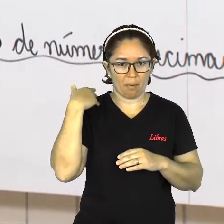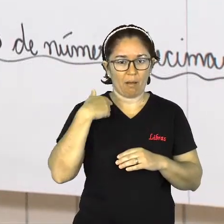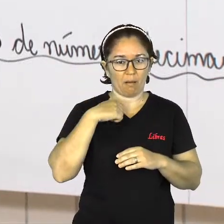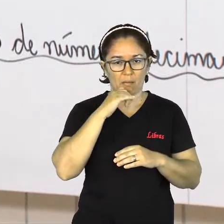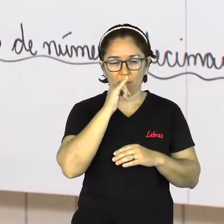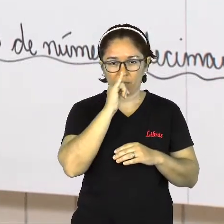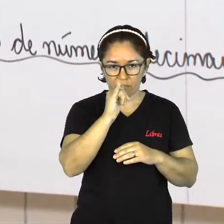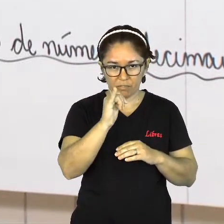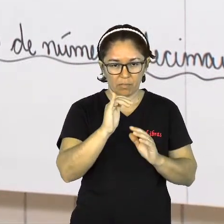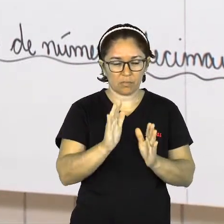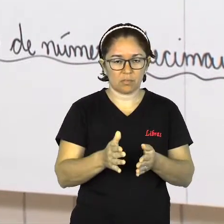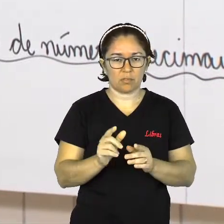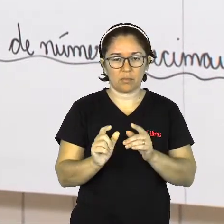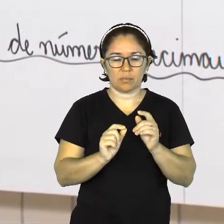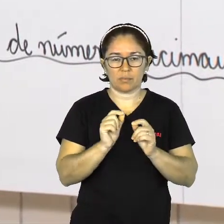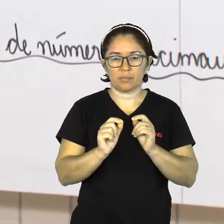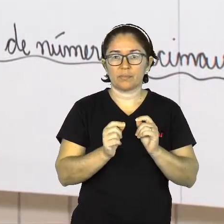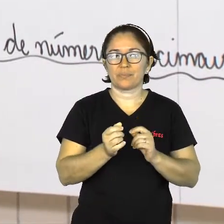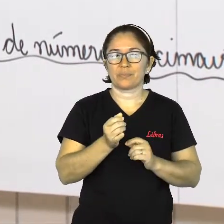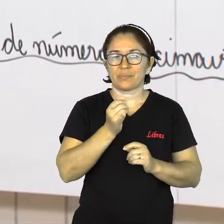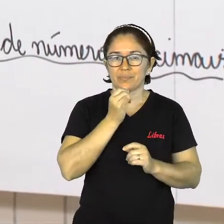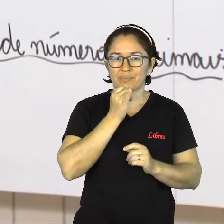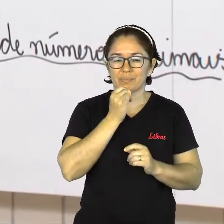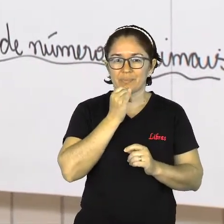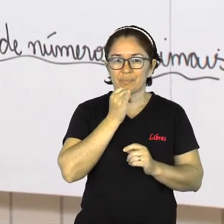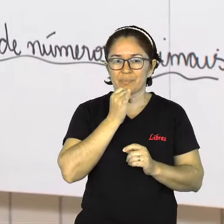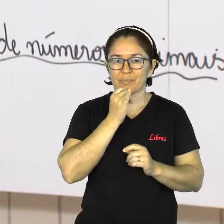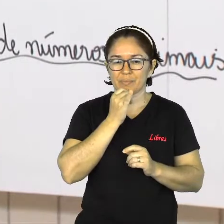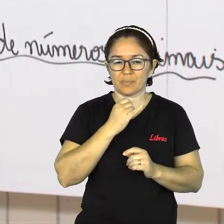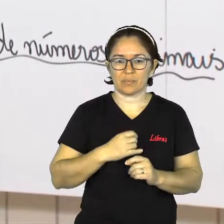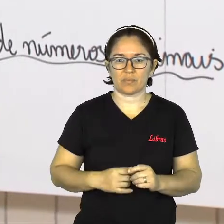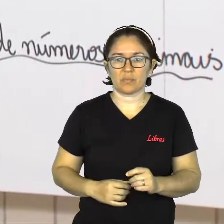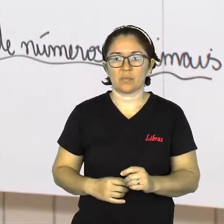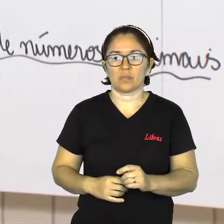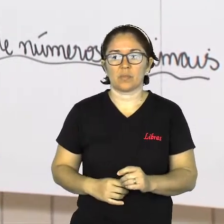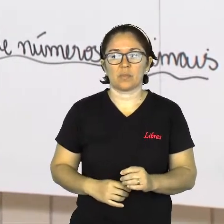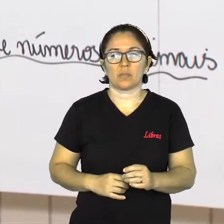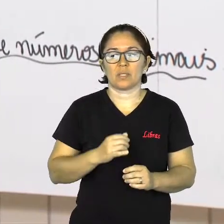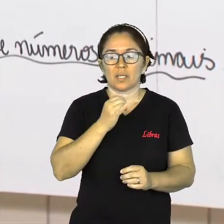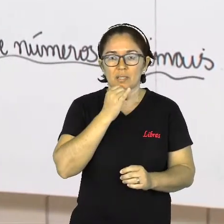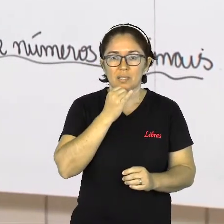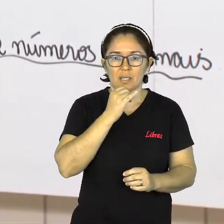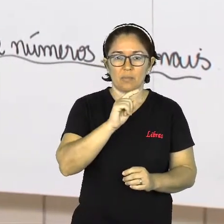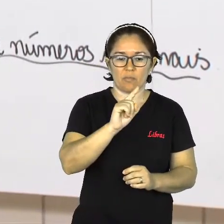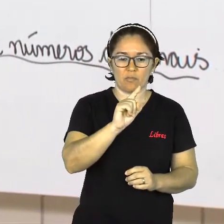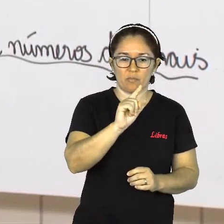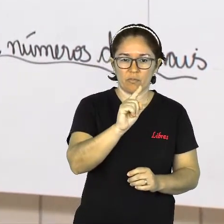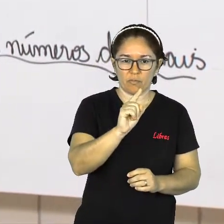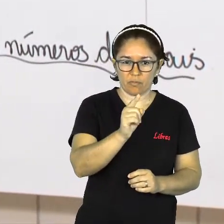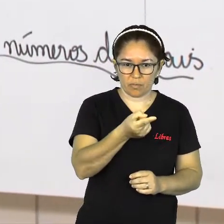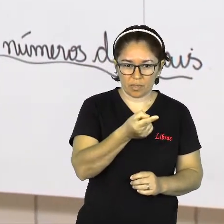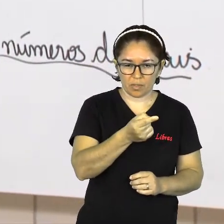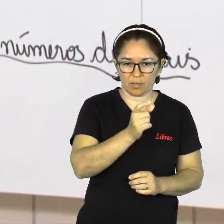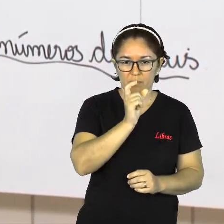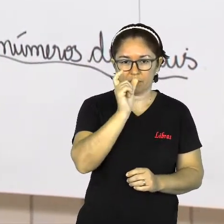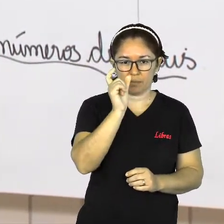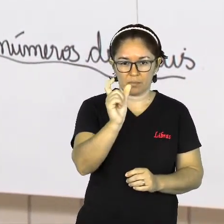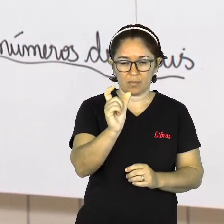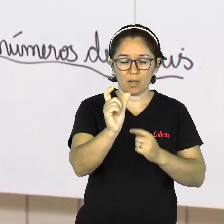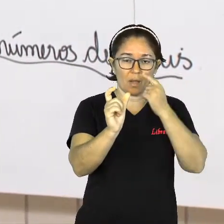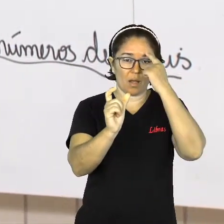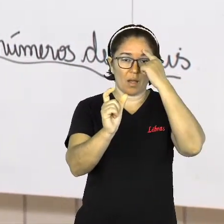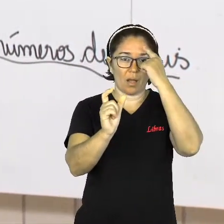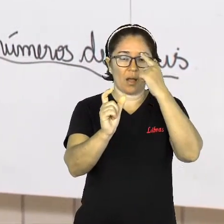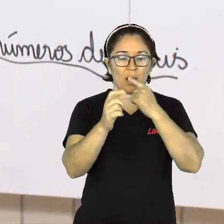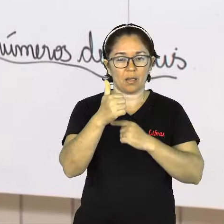você que um número após a vírgula, eu relembro 10, 0. Se eu tenho dois